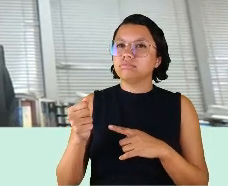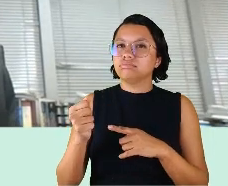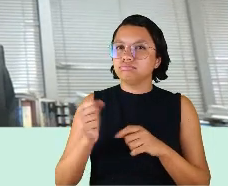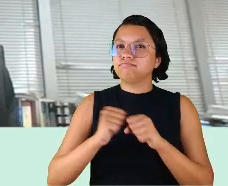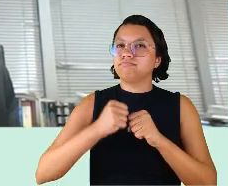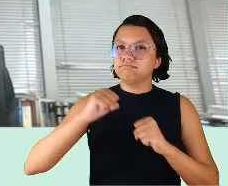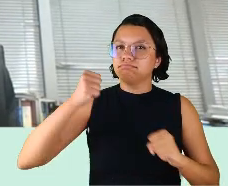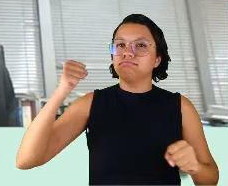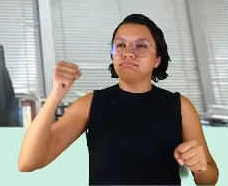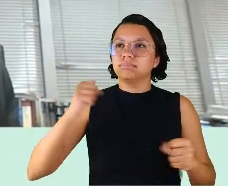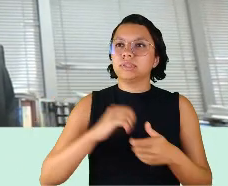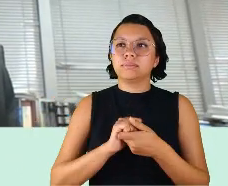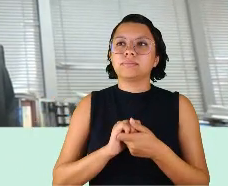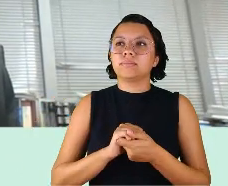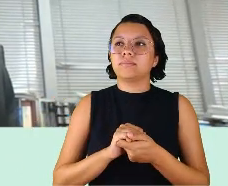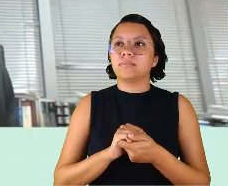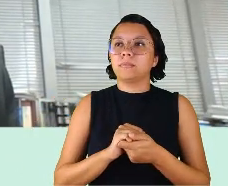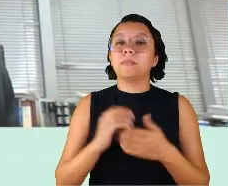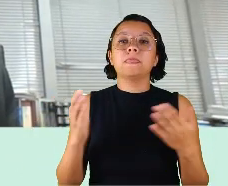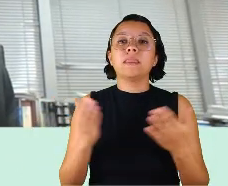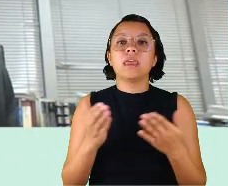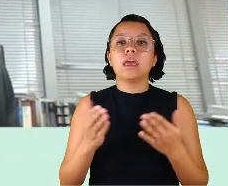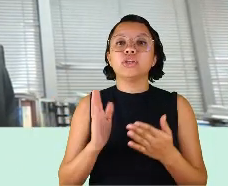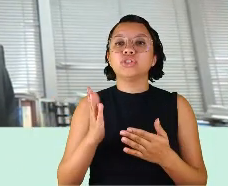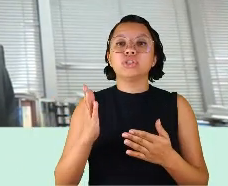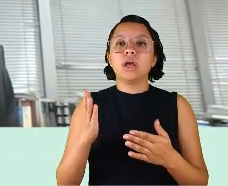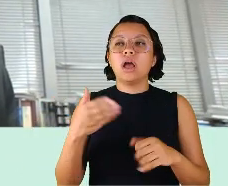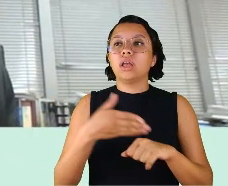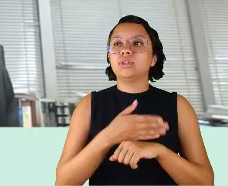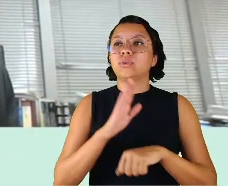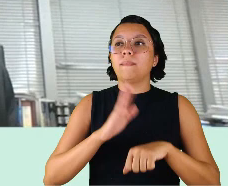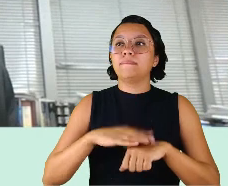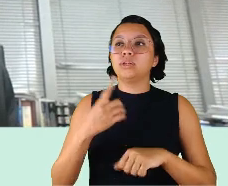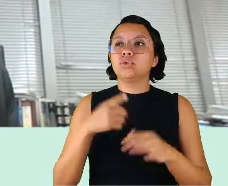né? Aqui também já entrou mais